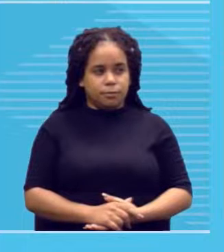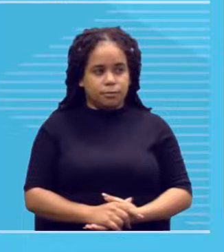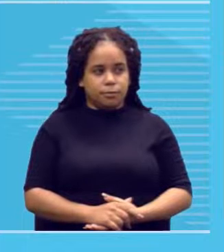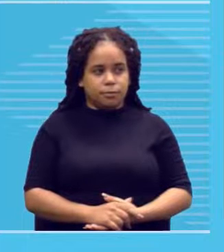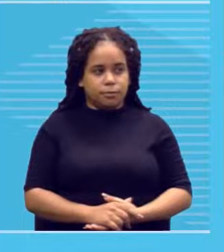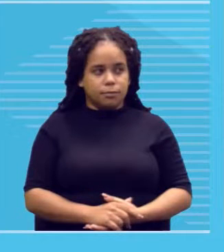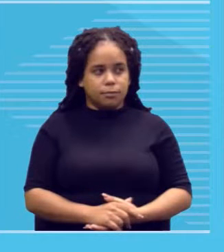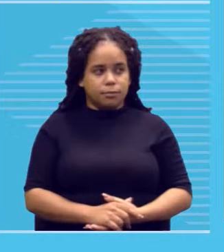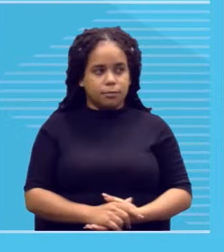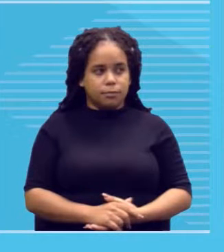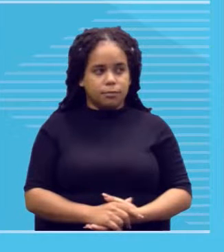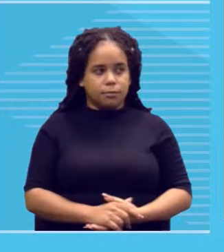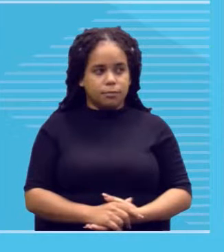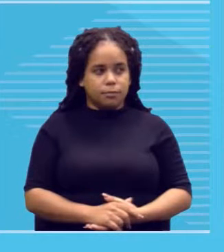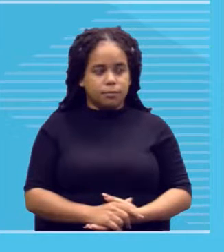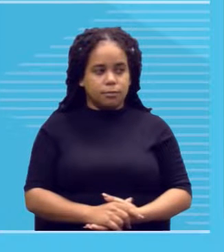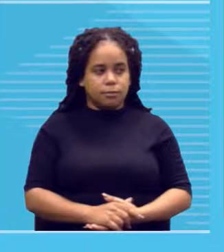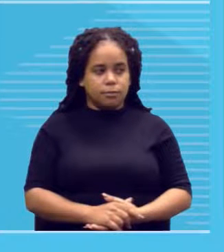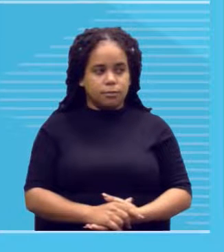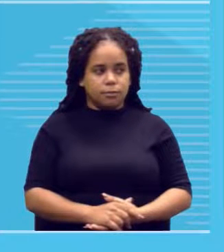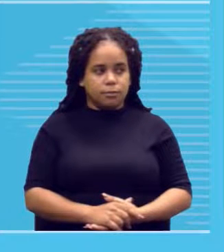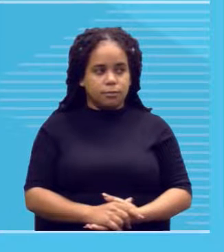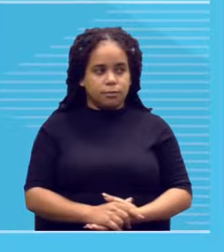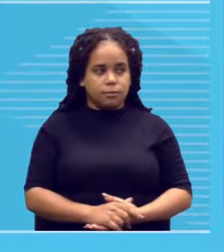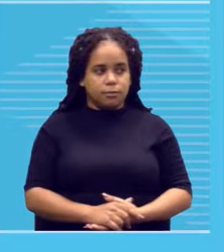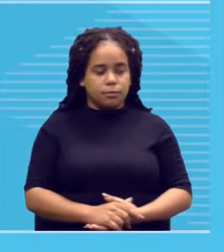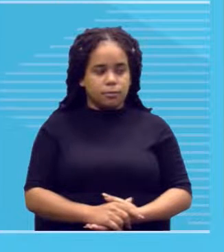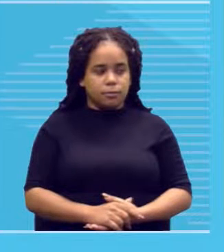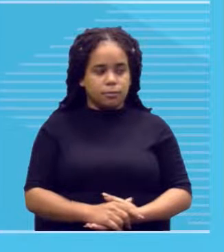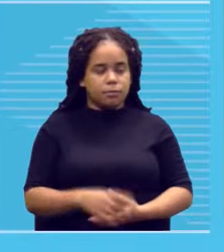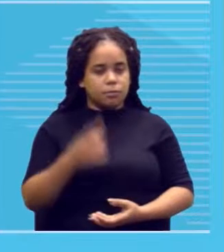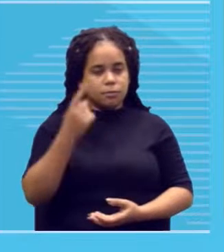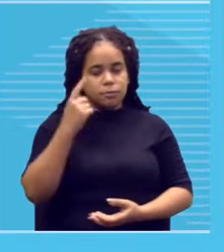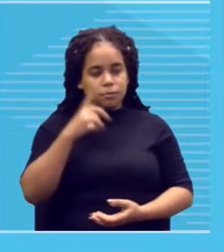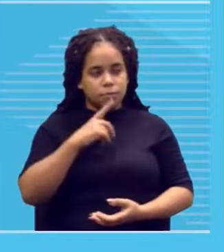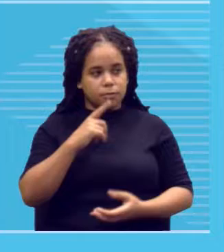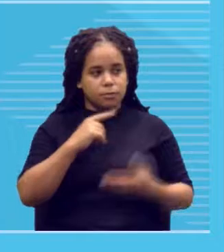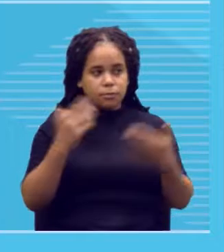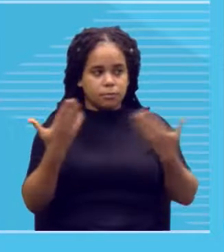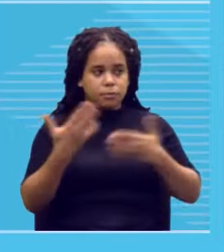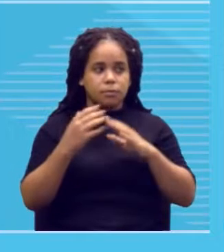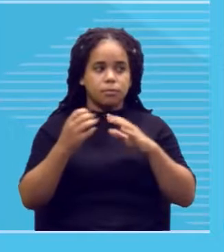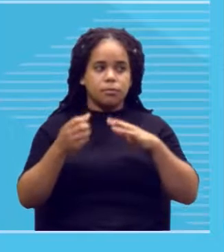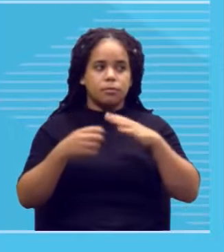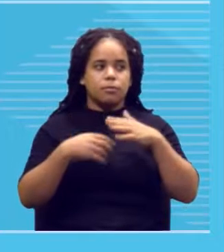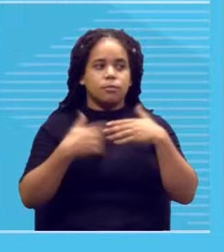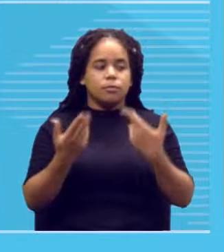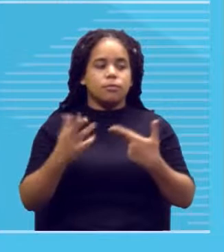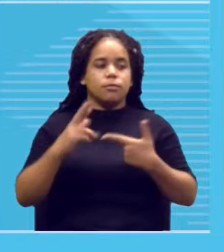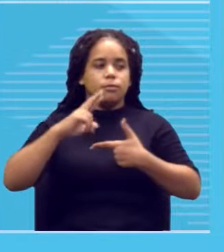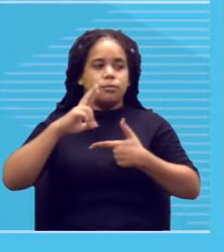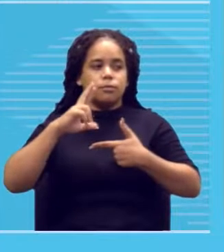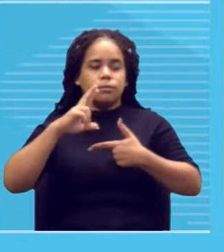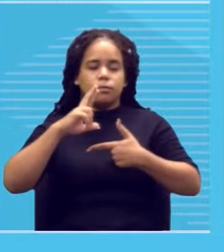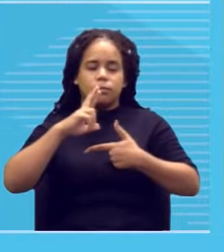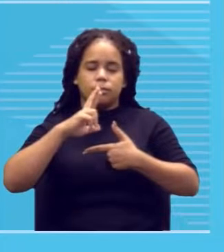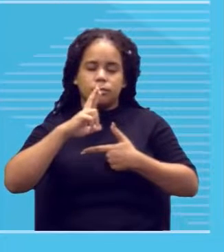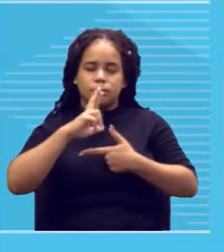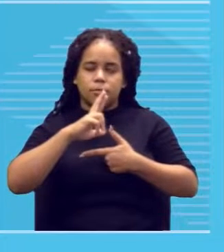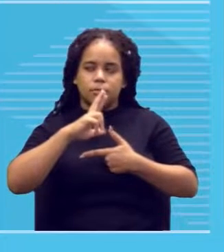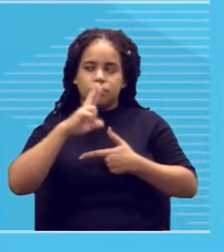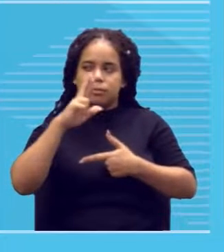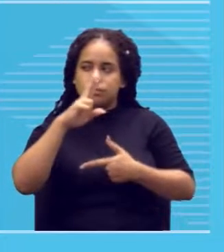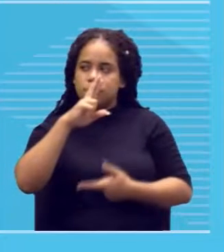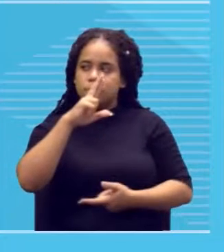mais um aqui jovens ó essa aqui né Qual é o raio de um círculo cuja área mede